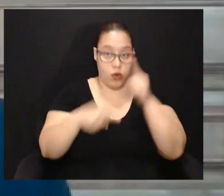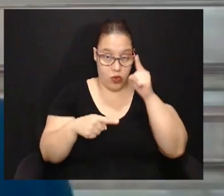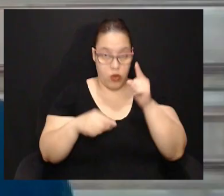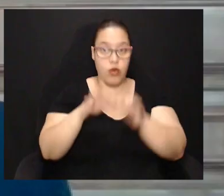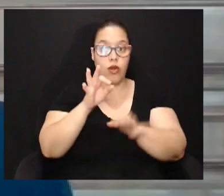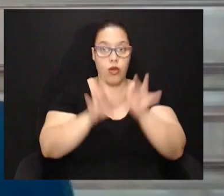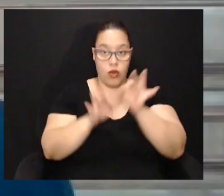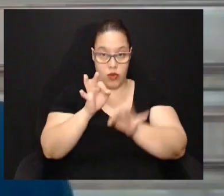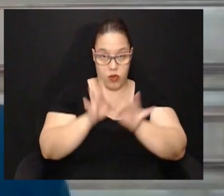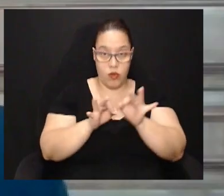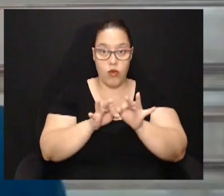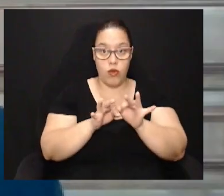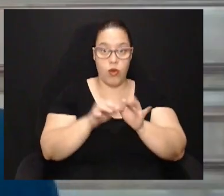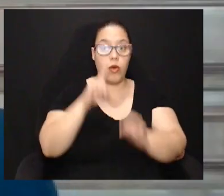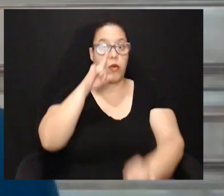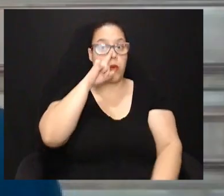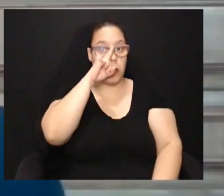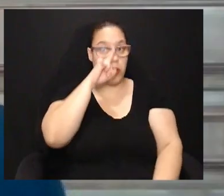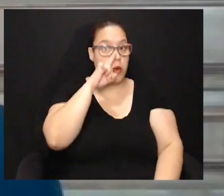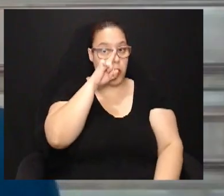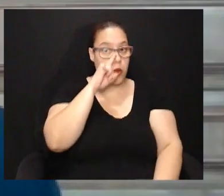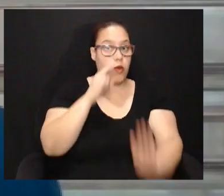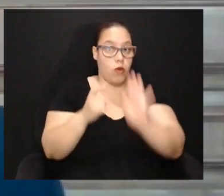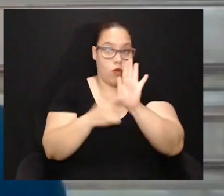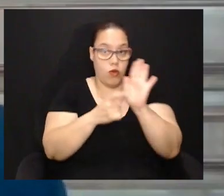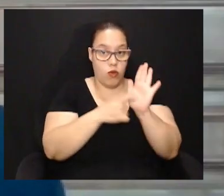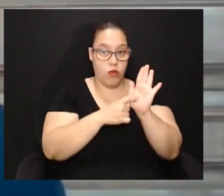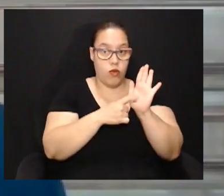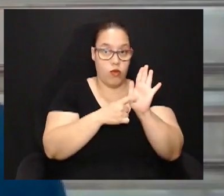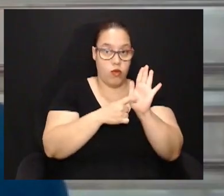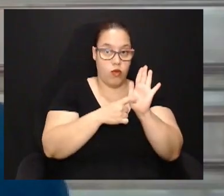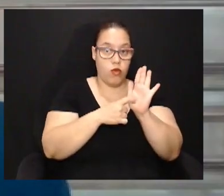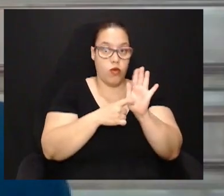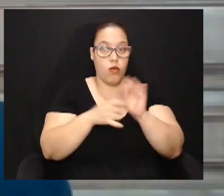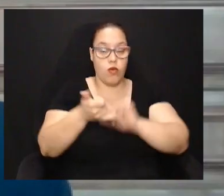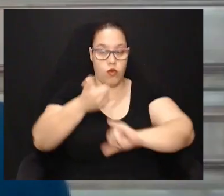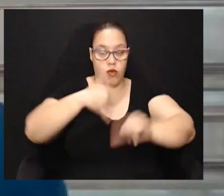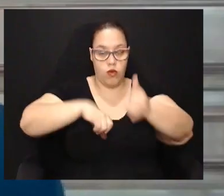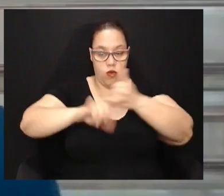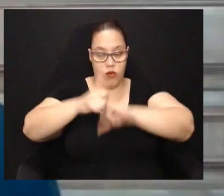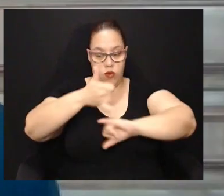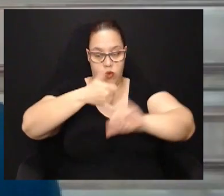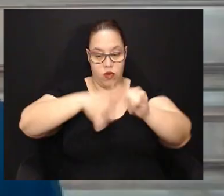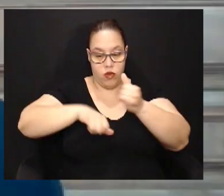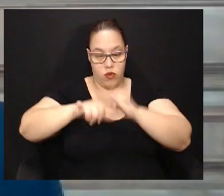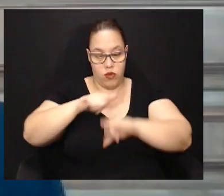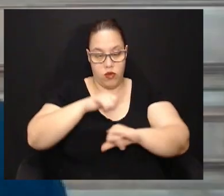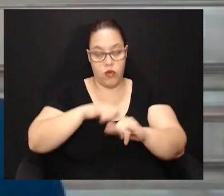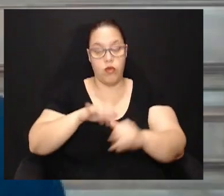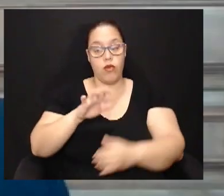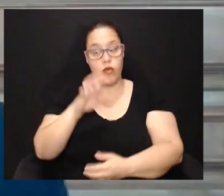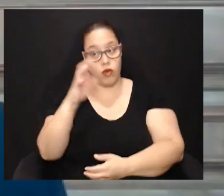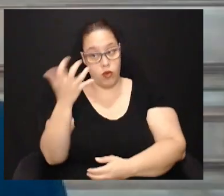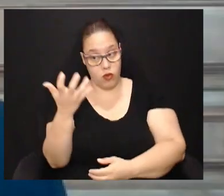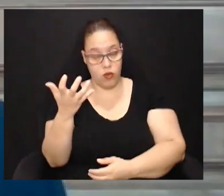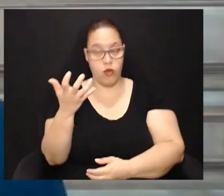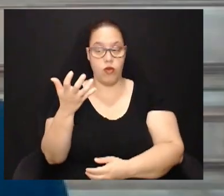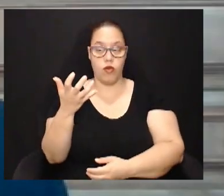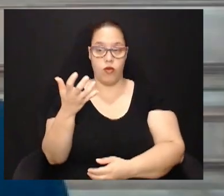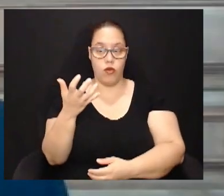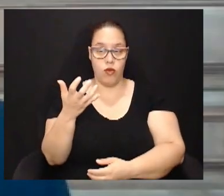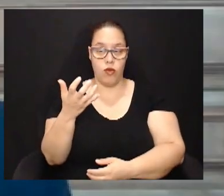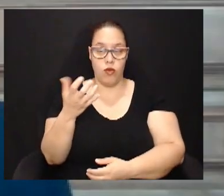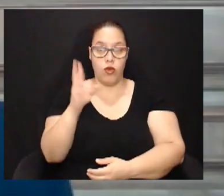da proibição foi justamente esse, justamente pelo risco de exposição prolongada dessas substâncias e delas ocasionarem aí esses